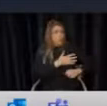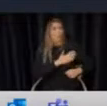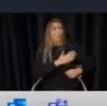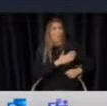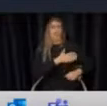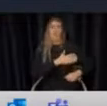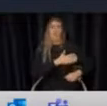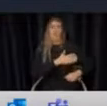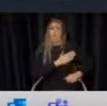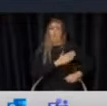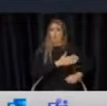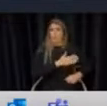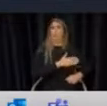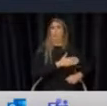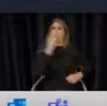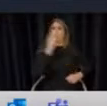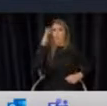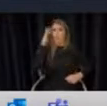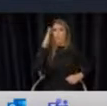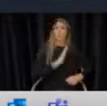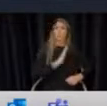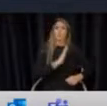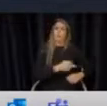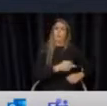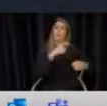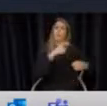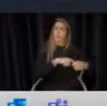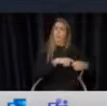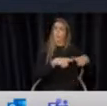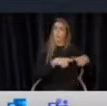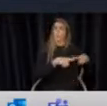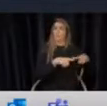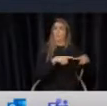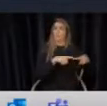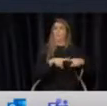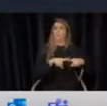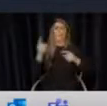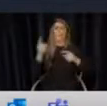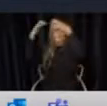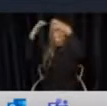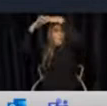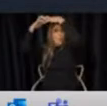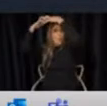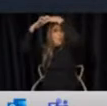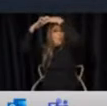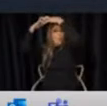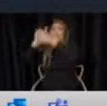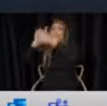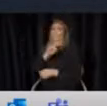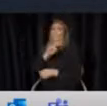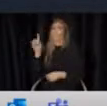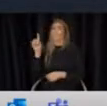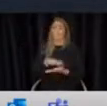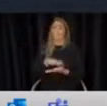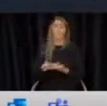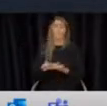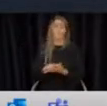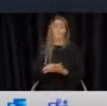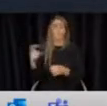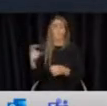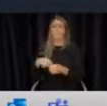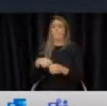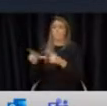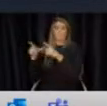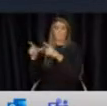não. Uma vez que ele parou de funcionar, não tem nada que possa ser feito para voltar a ter a sua função, tá? E é ele